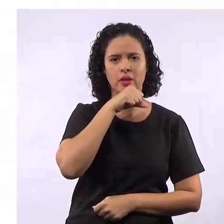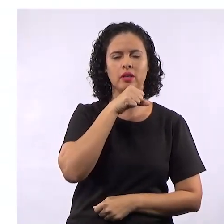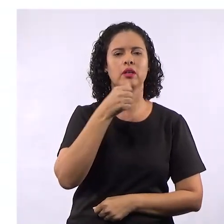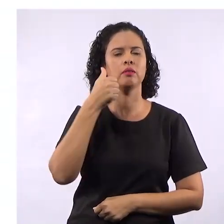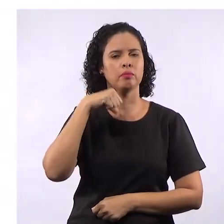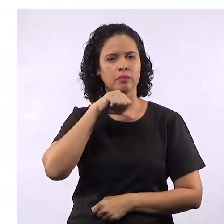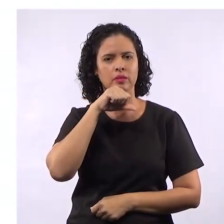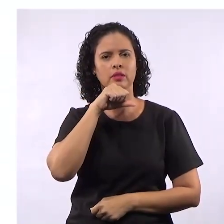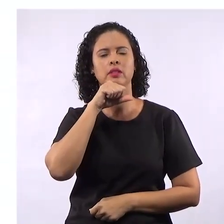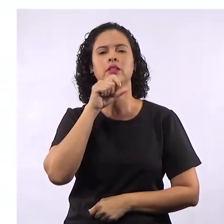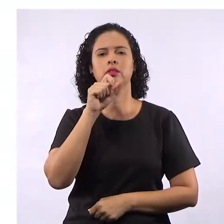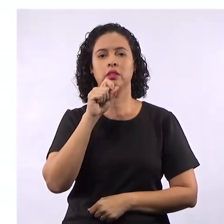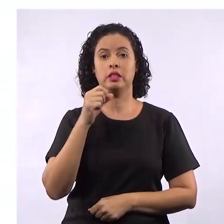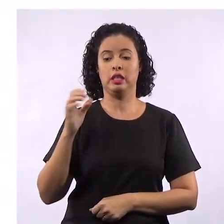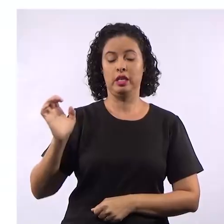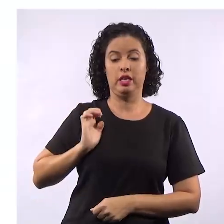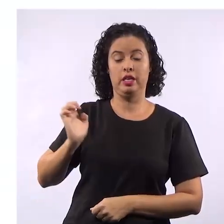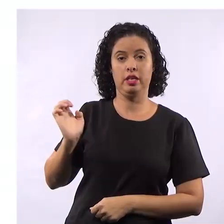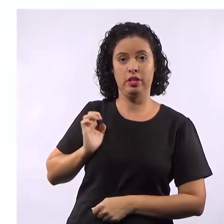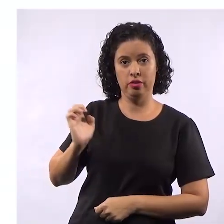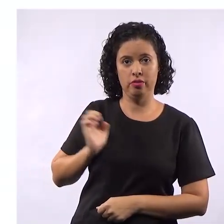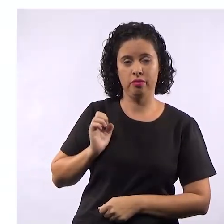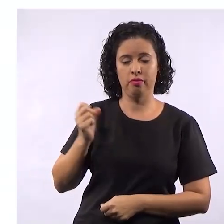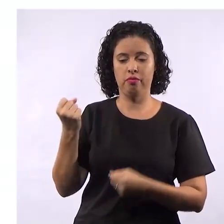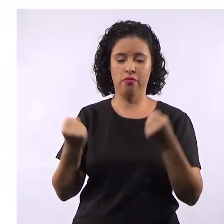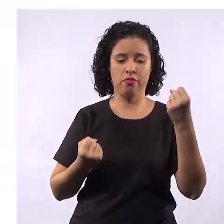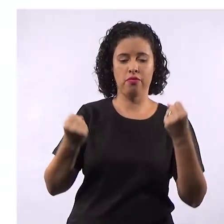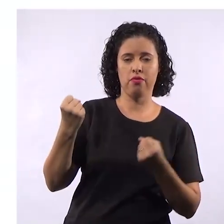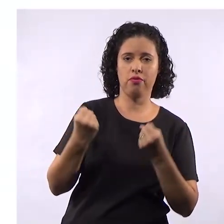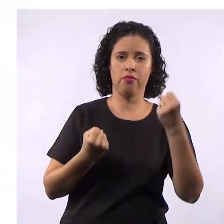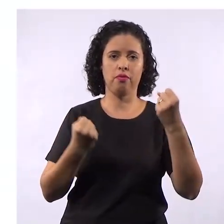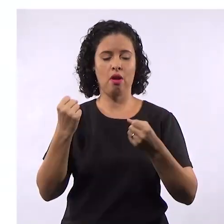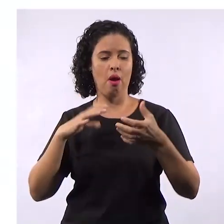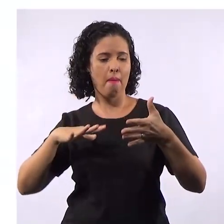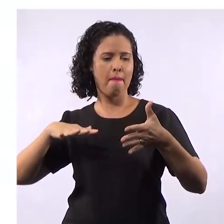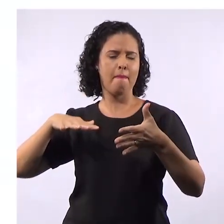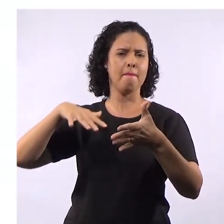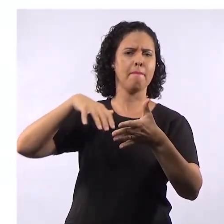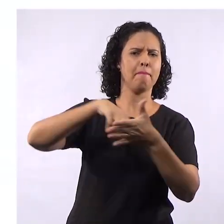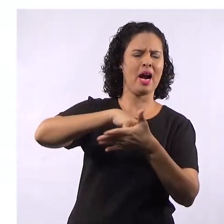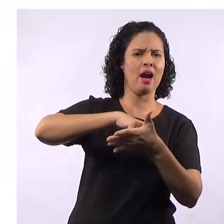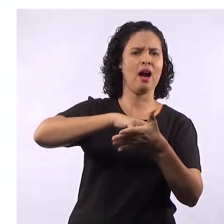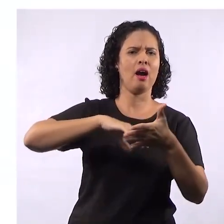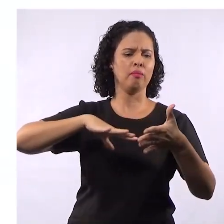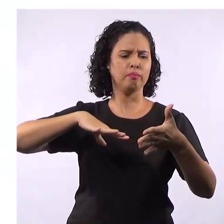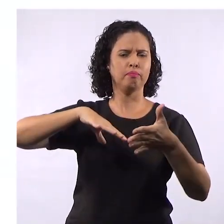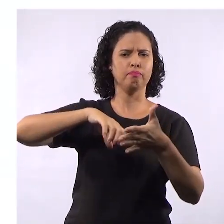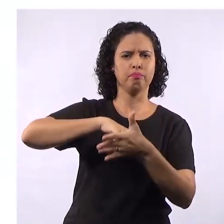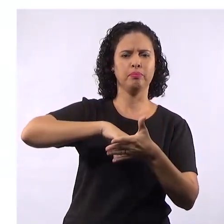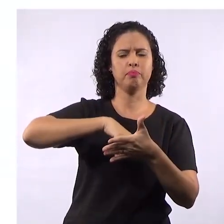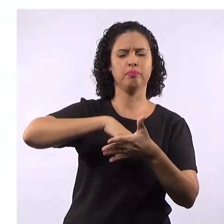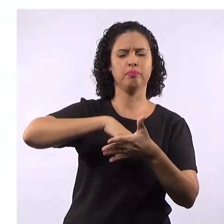relações jurídicas, sujeitos de direitos e obrigações, tá certo? Vão acompanhando pela leitura do nosso Código